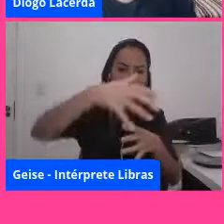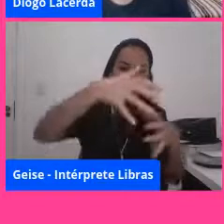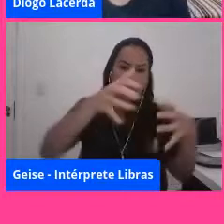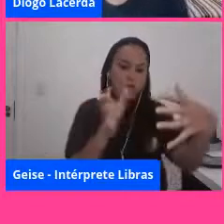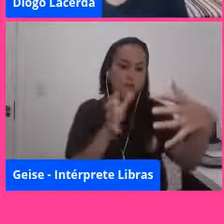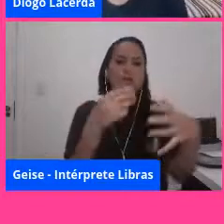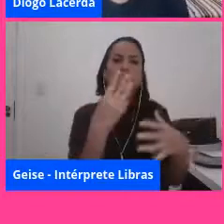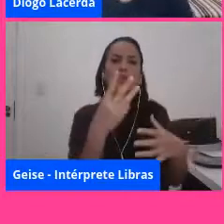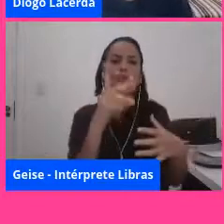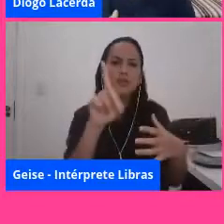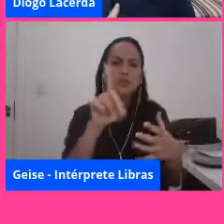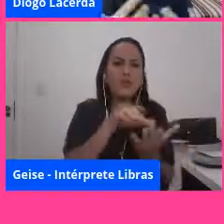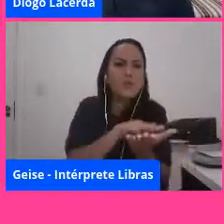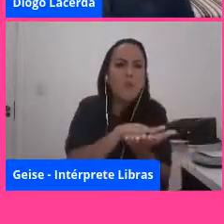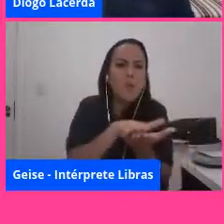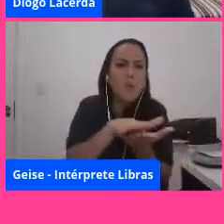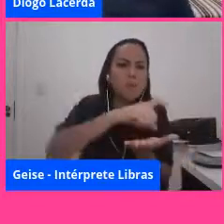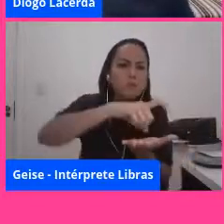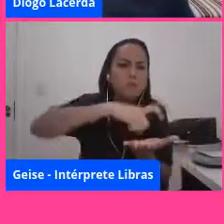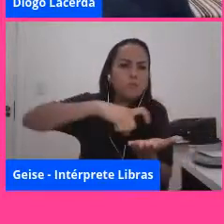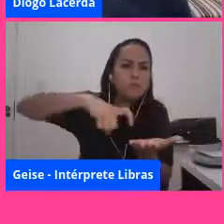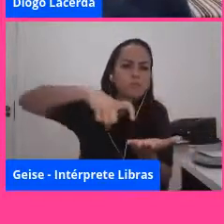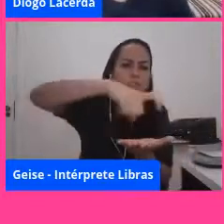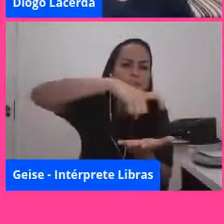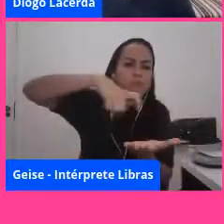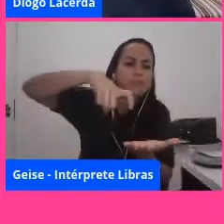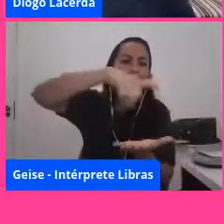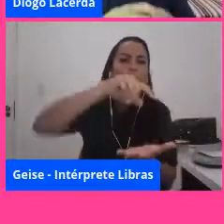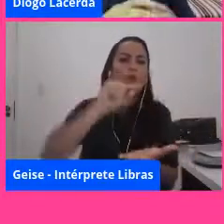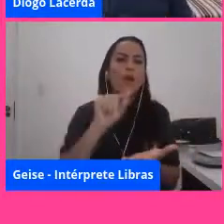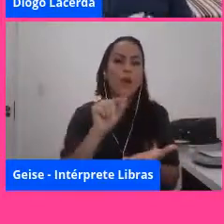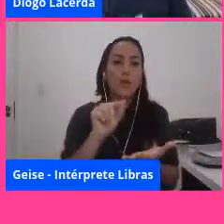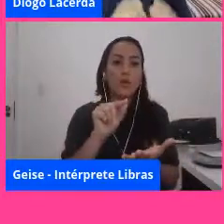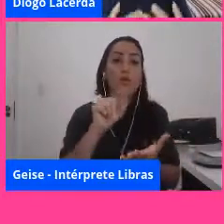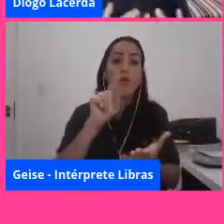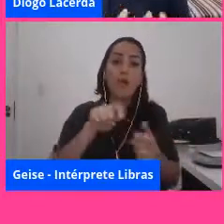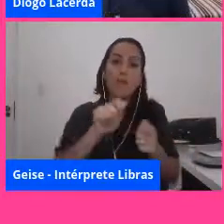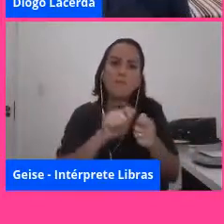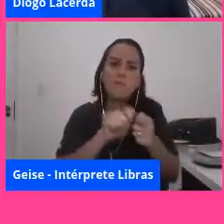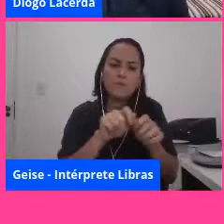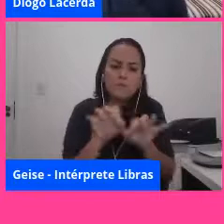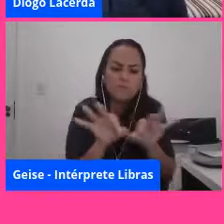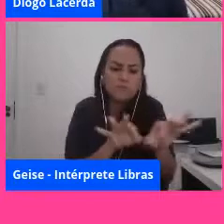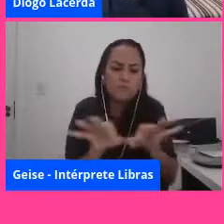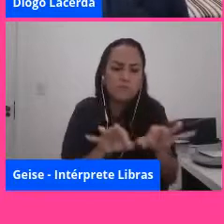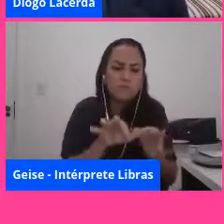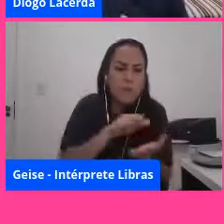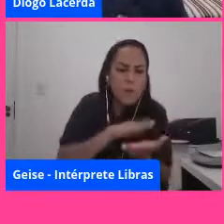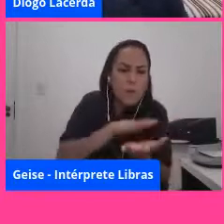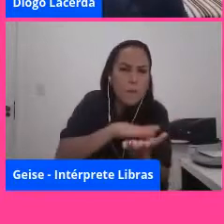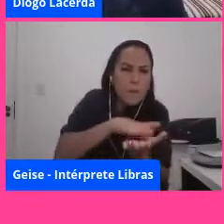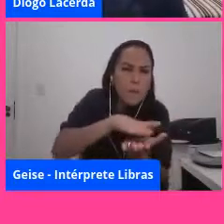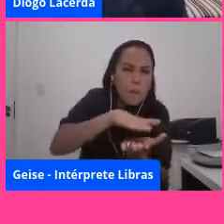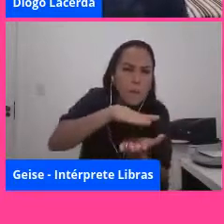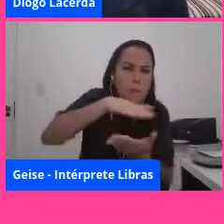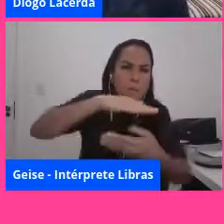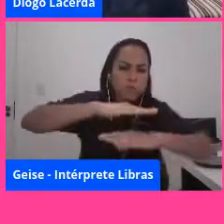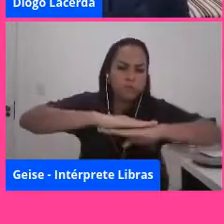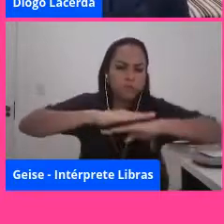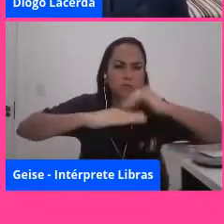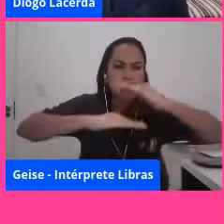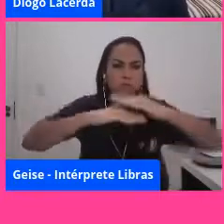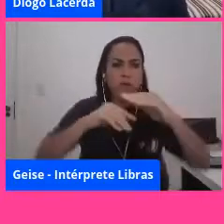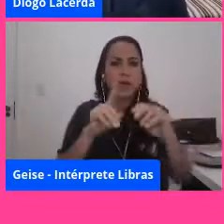de manufatura, é o que a gente chama de manufatura aditiva. É um processo de prototipação rápida. Se ele é um processo